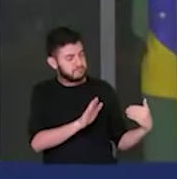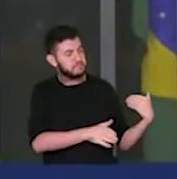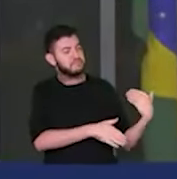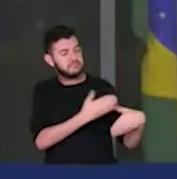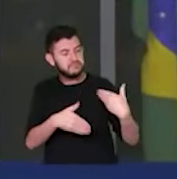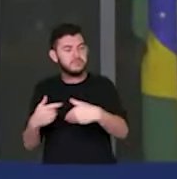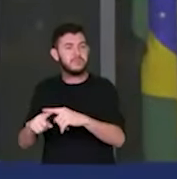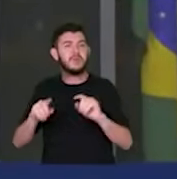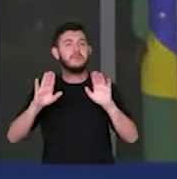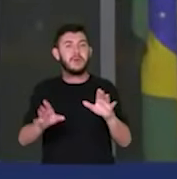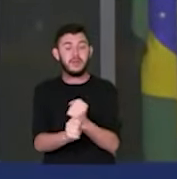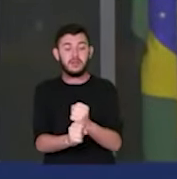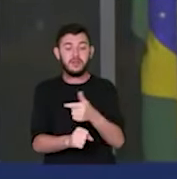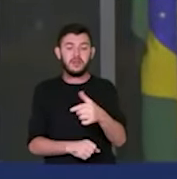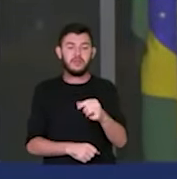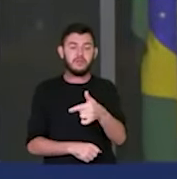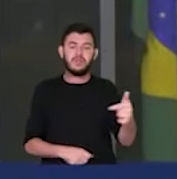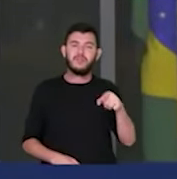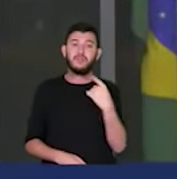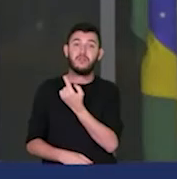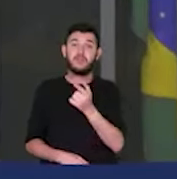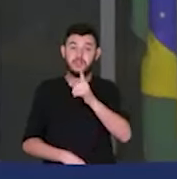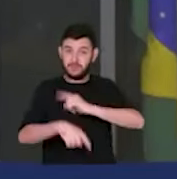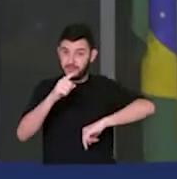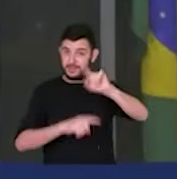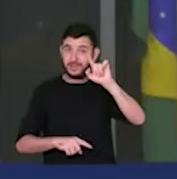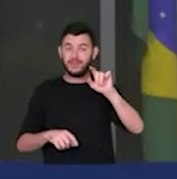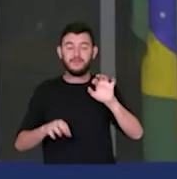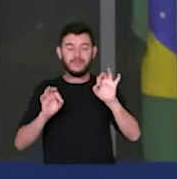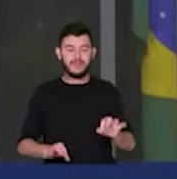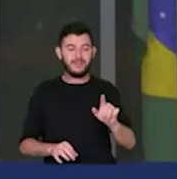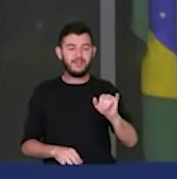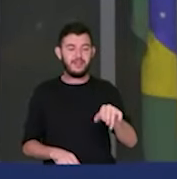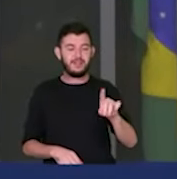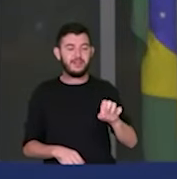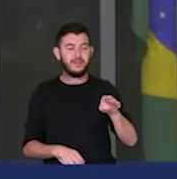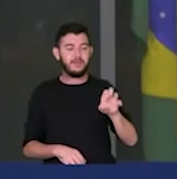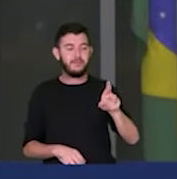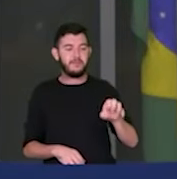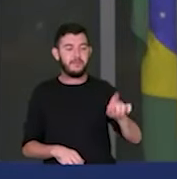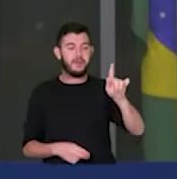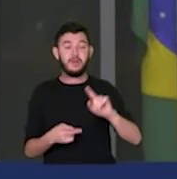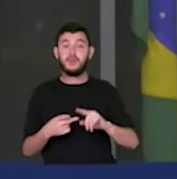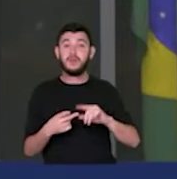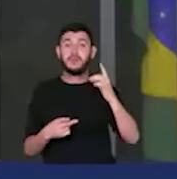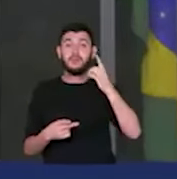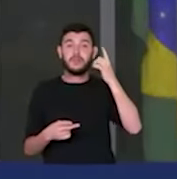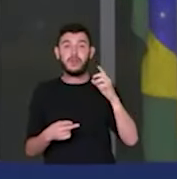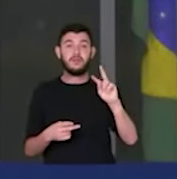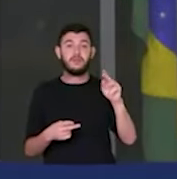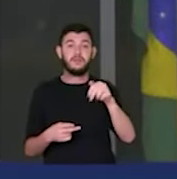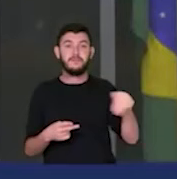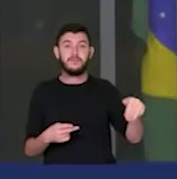ano tivemos um ganho muito grande, Lindbergh e deputado Afonso Surran, que conseguimos aprovar o aumento da lei de incentivo